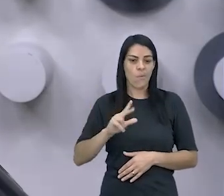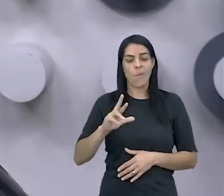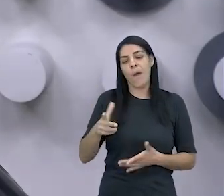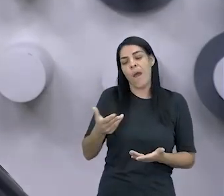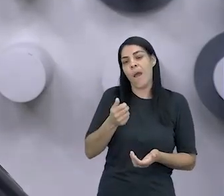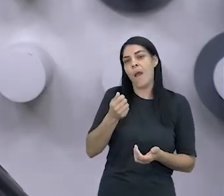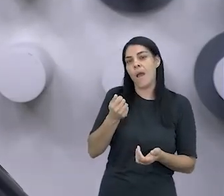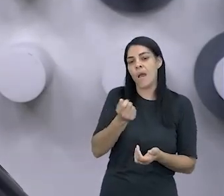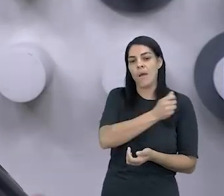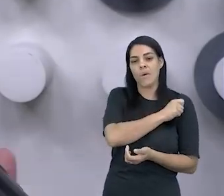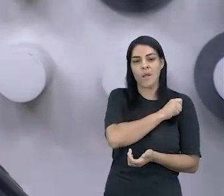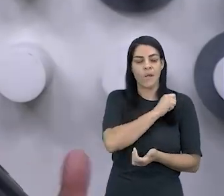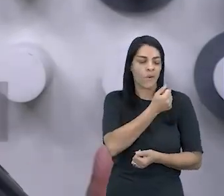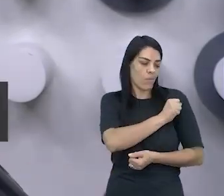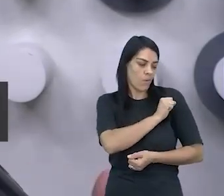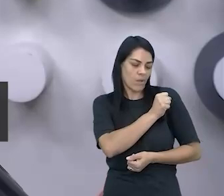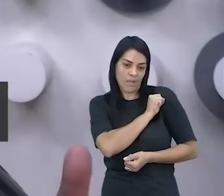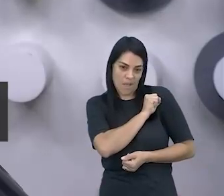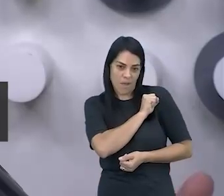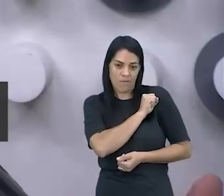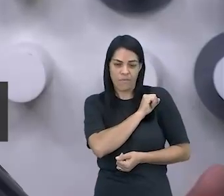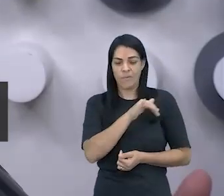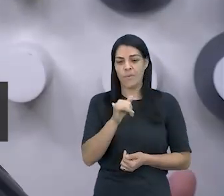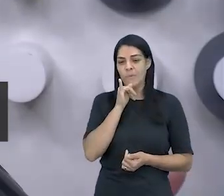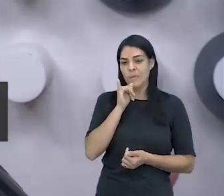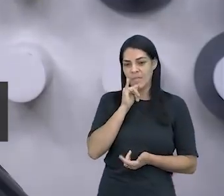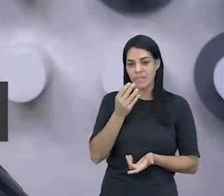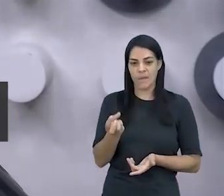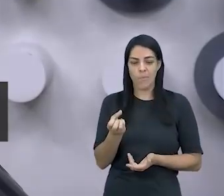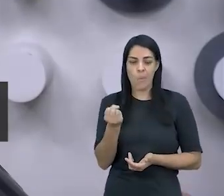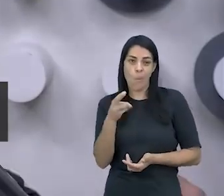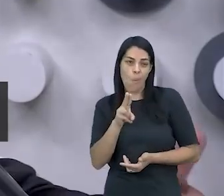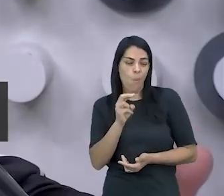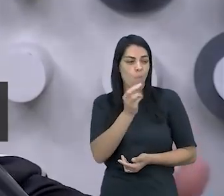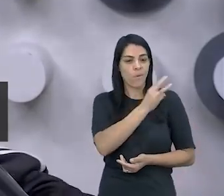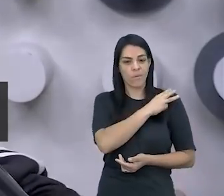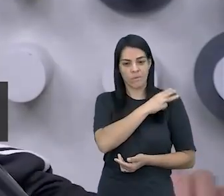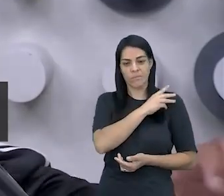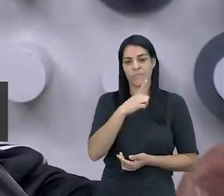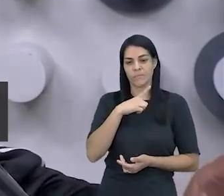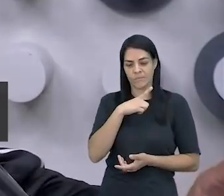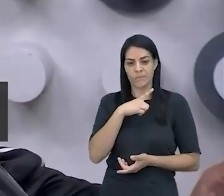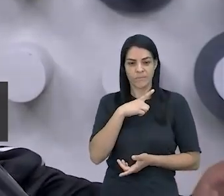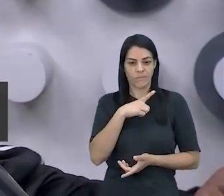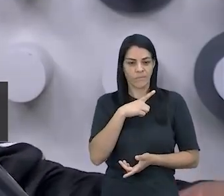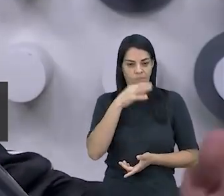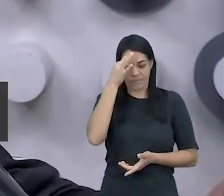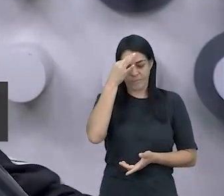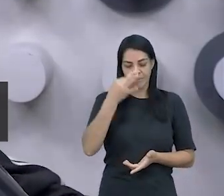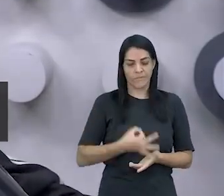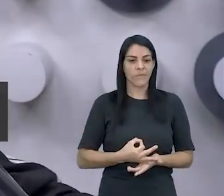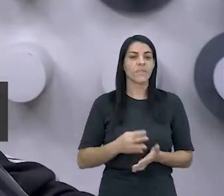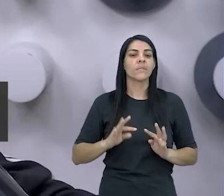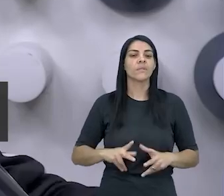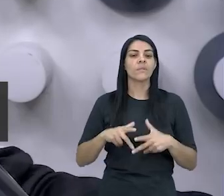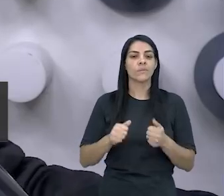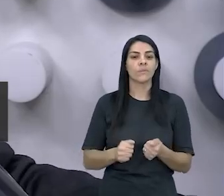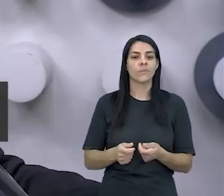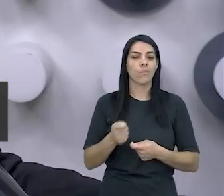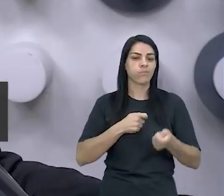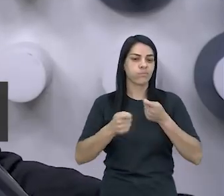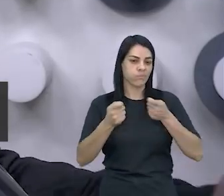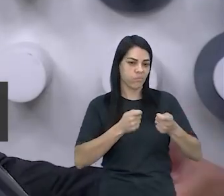estudante lá no 8º ano, por exemplo, ou mesmo no ensino médio, eu vou ter o domínio disso do que é transversal. Quem tem o domínio é